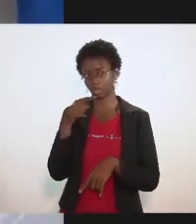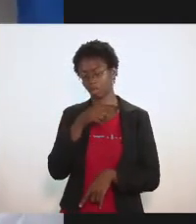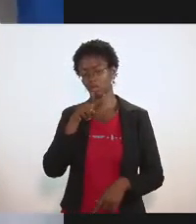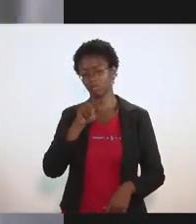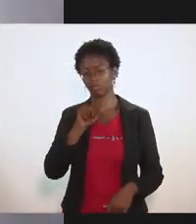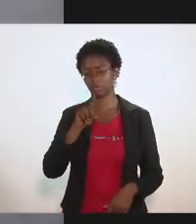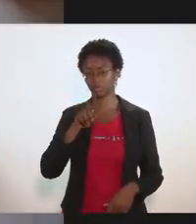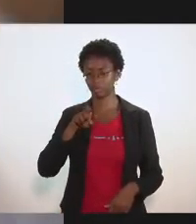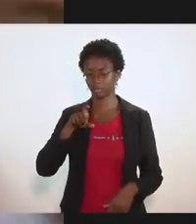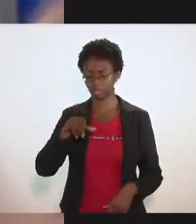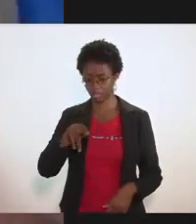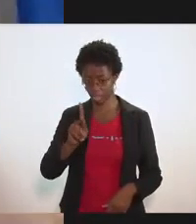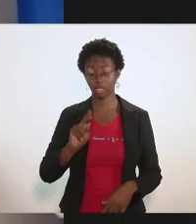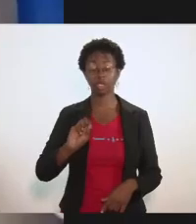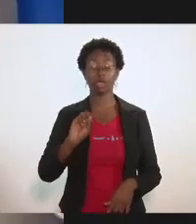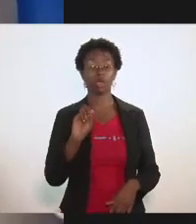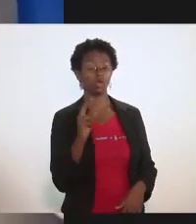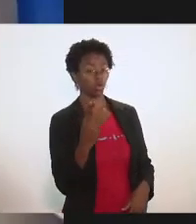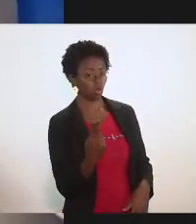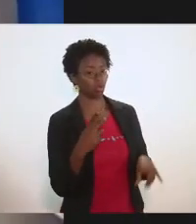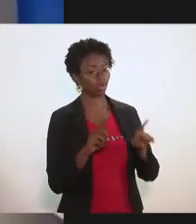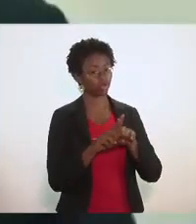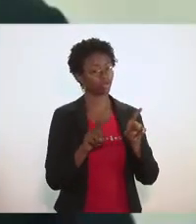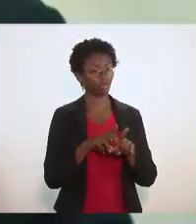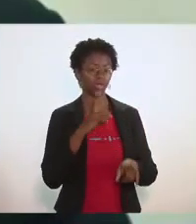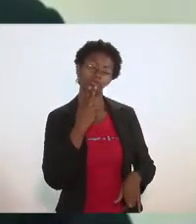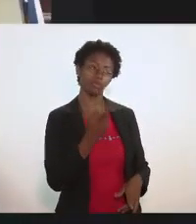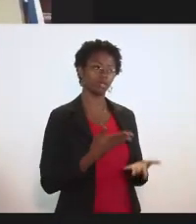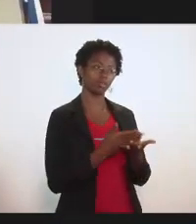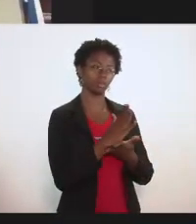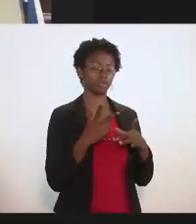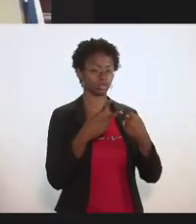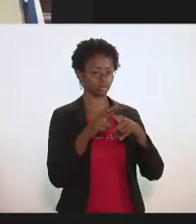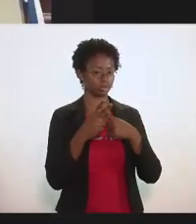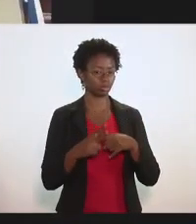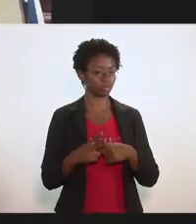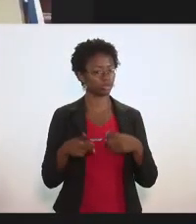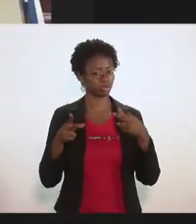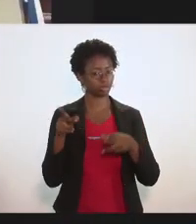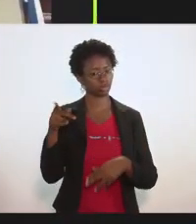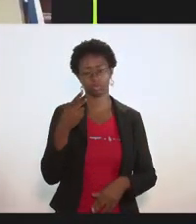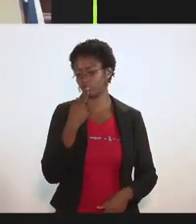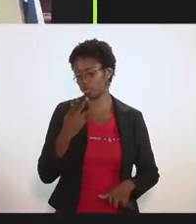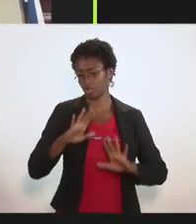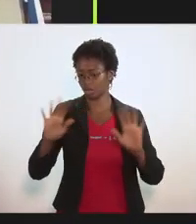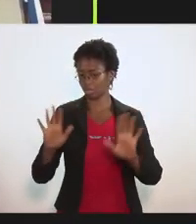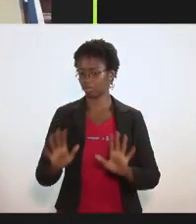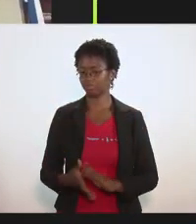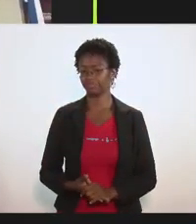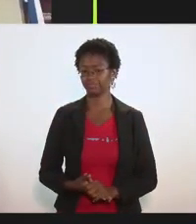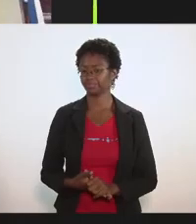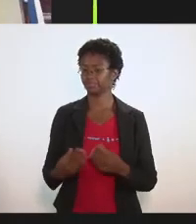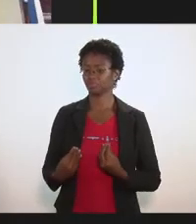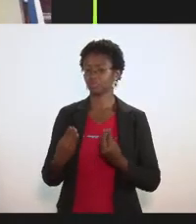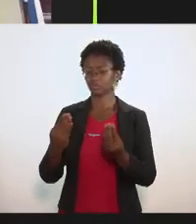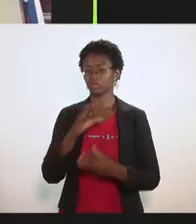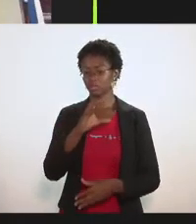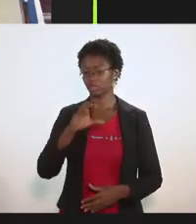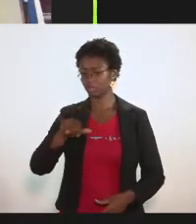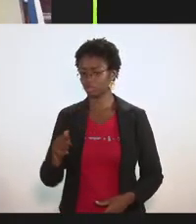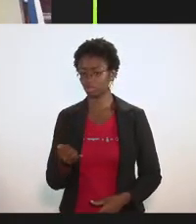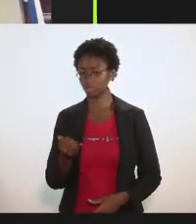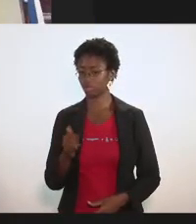o processo, a partir do momento que o deputado Valdec pede vista, eu peço que Vossa Excelência, então, defira ou que eu anexe direto no